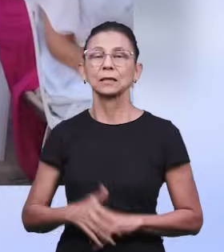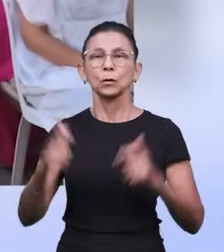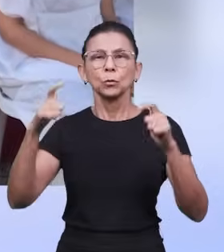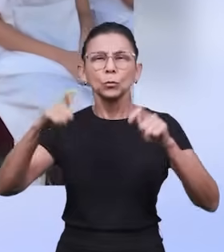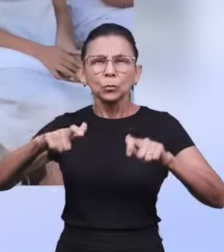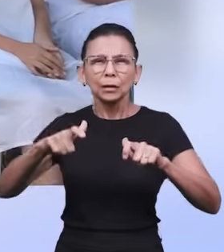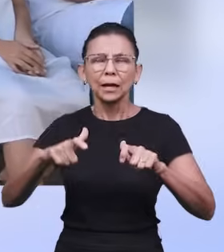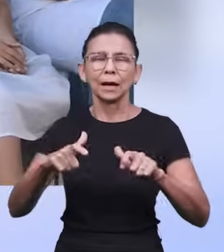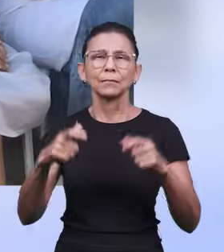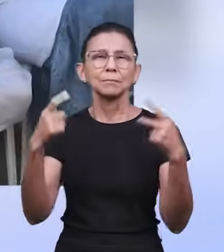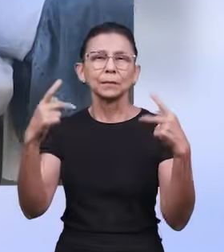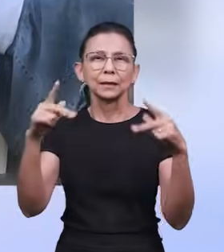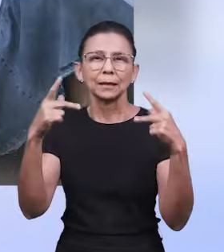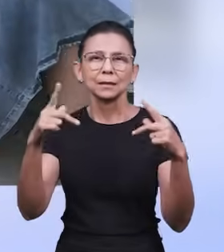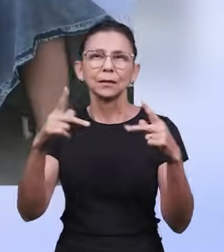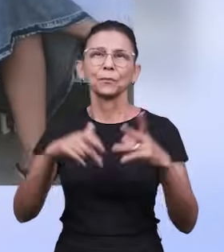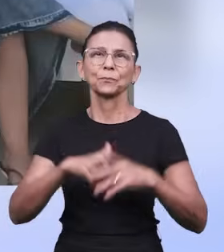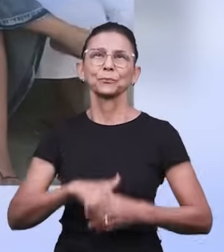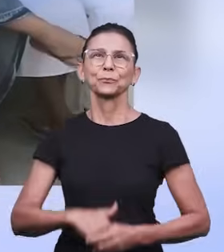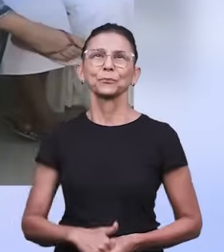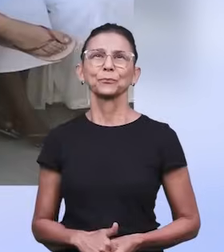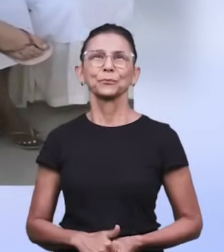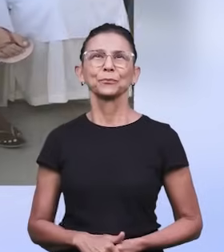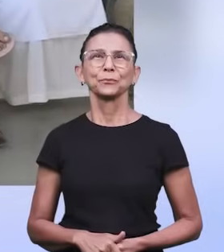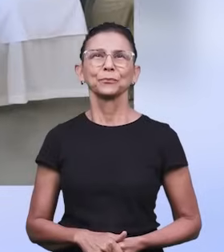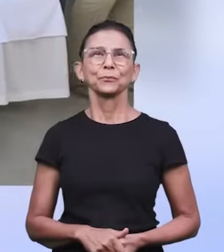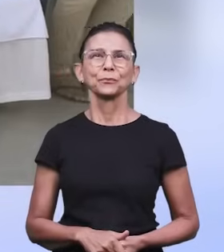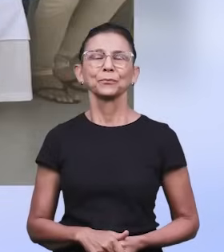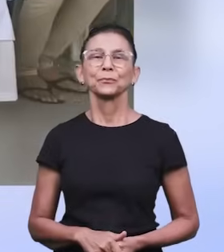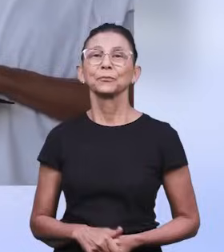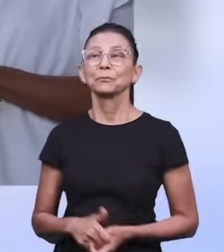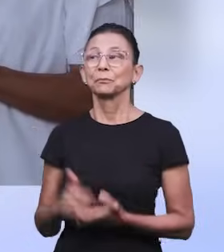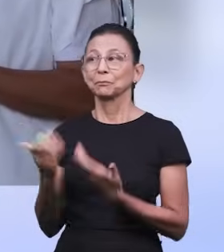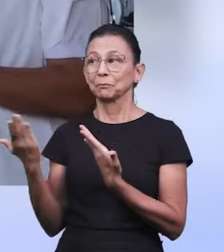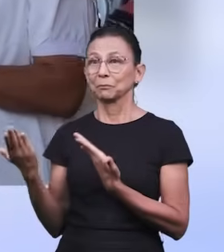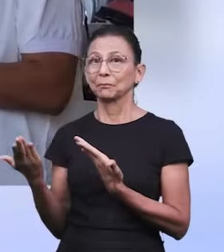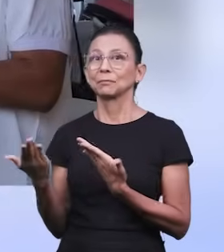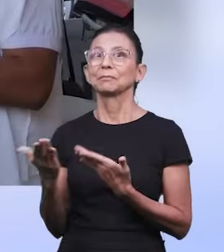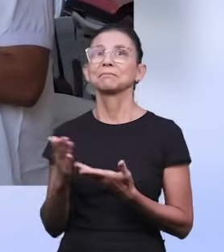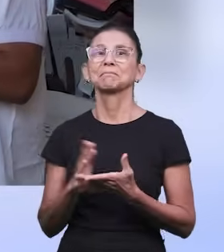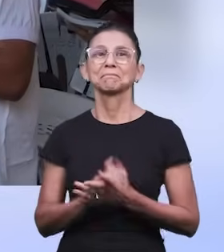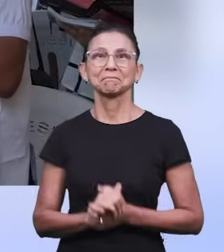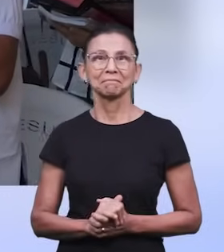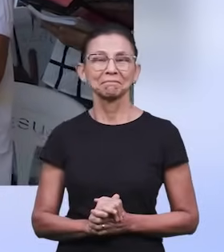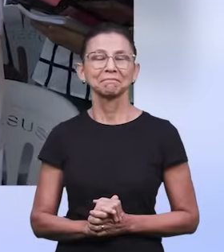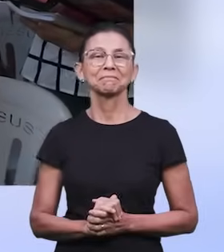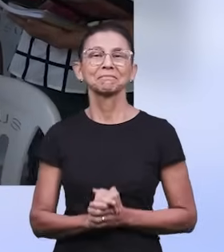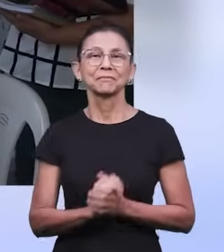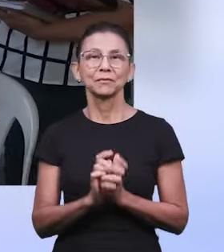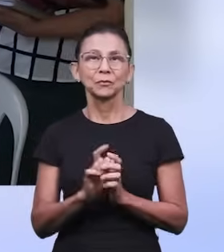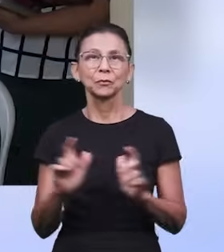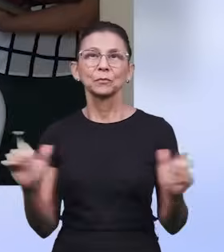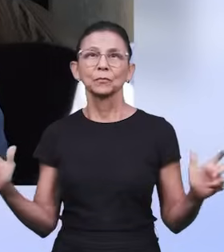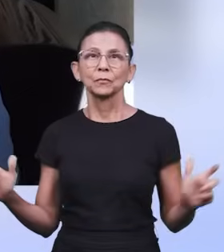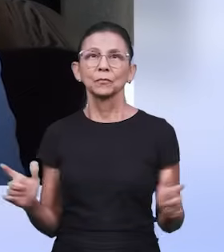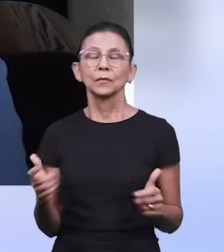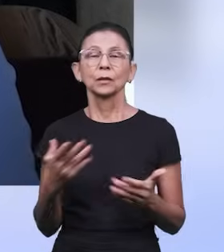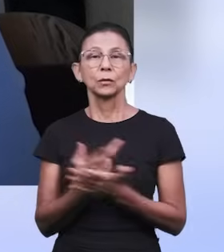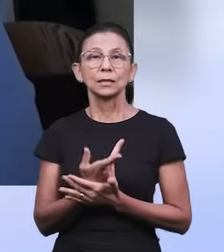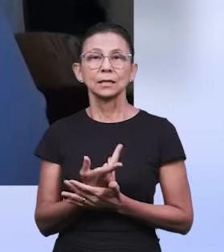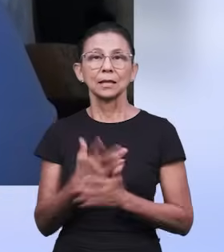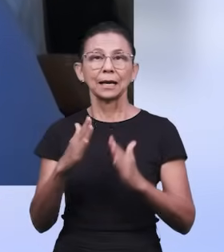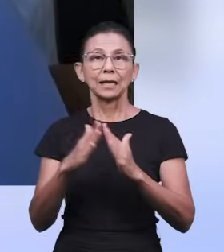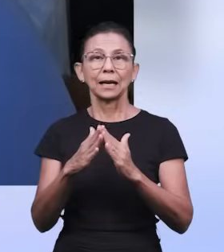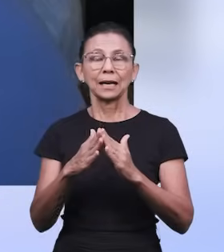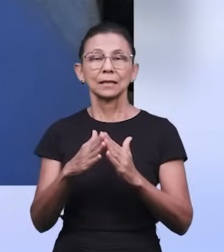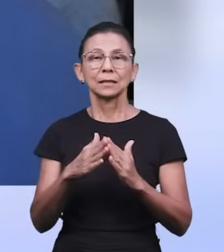de pregação em João Câmara. Cerca de 65 irmãos participaram desse momento especial realizado na casa de um servo.